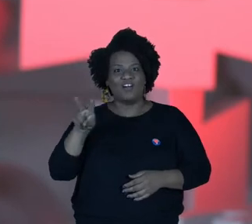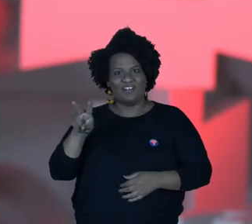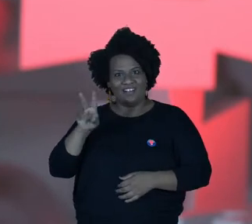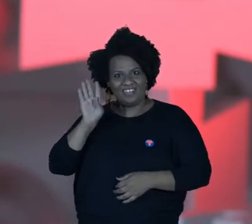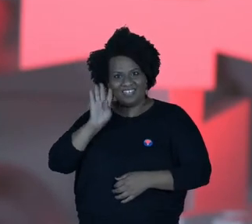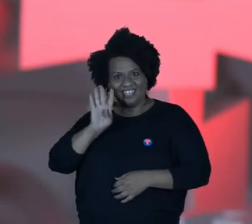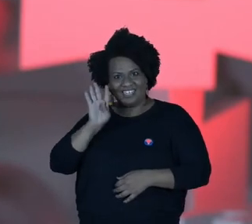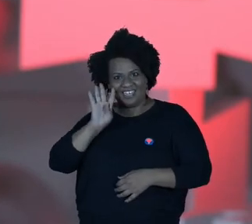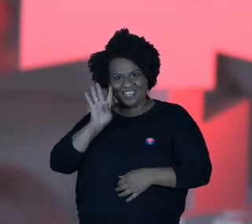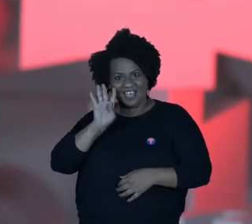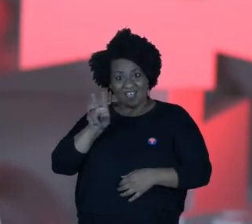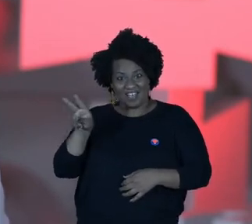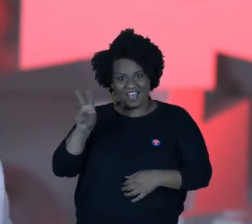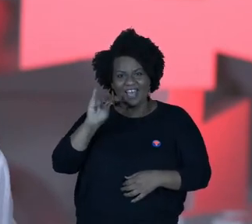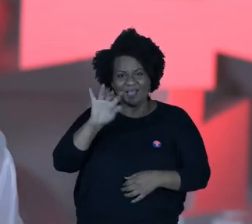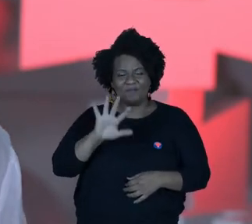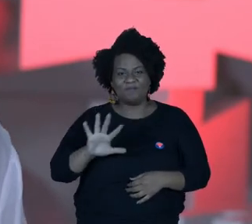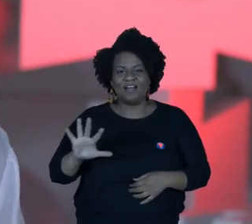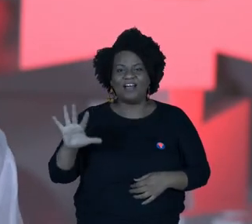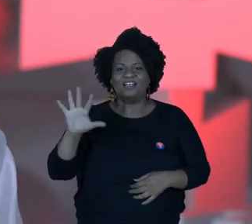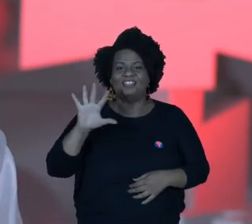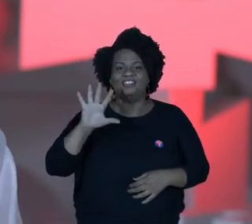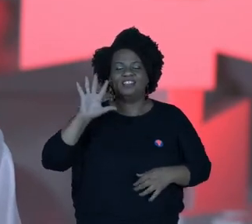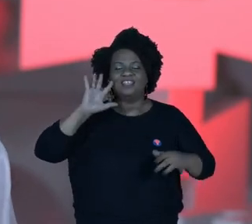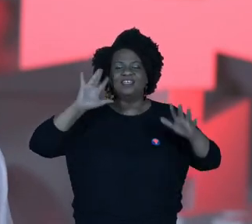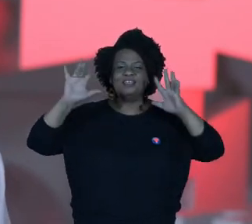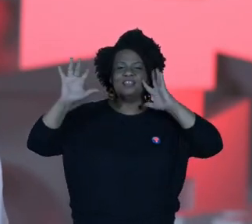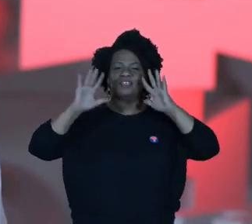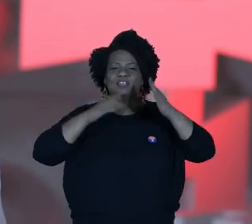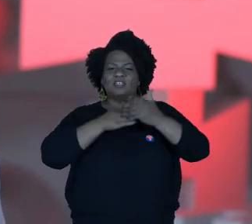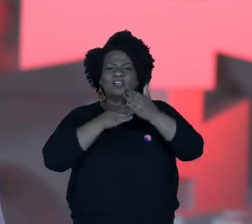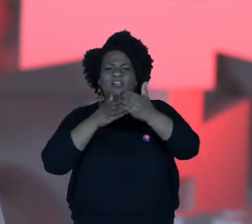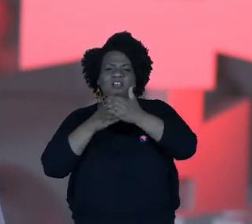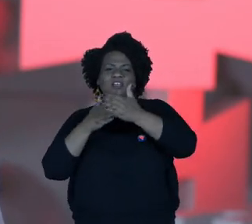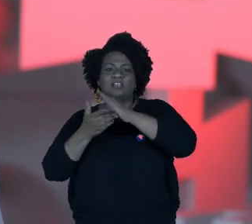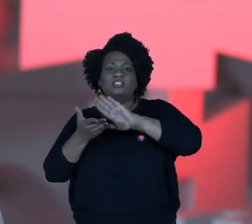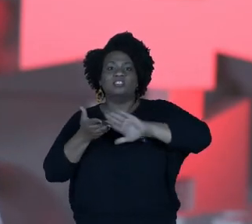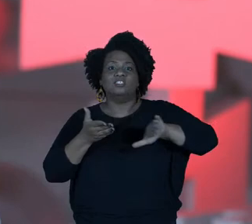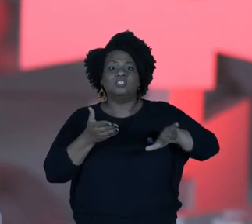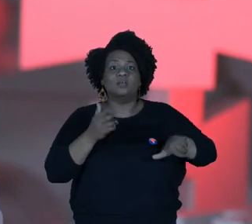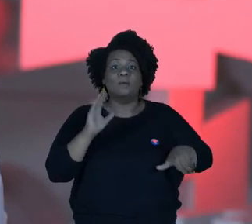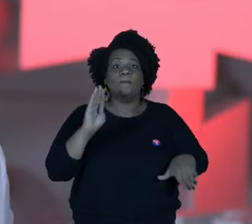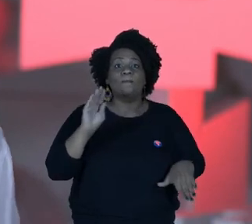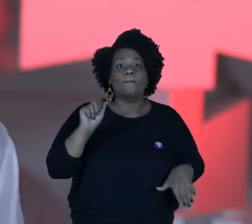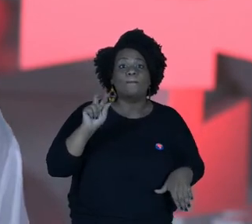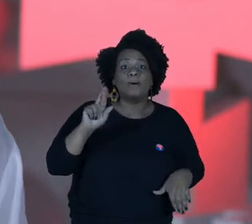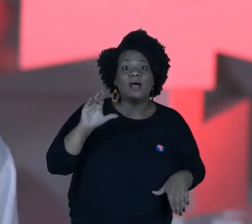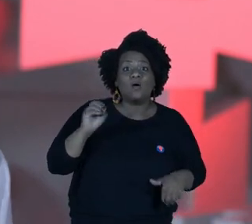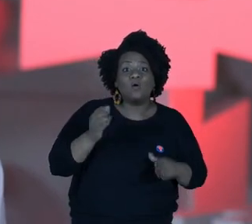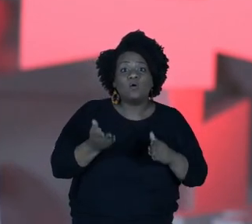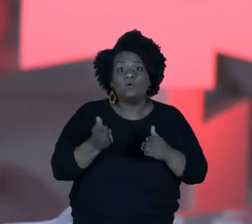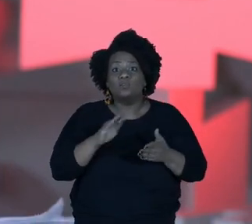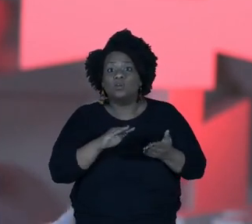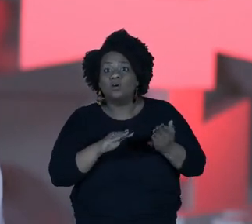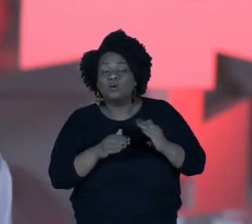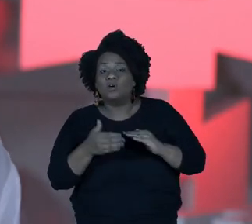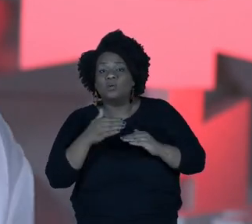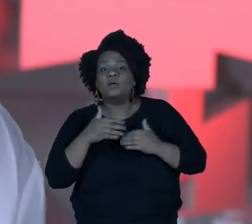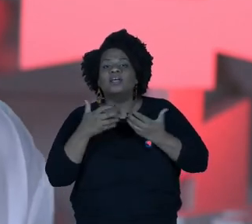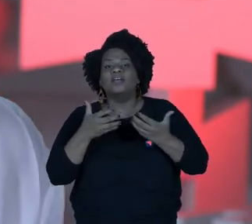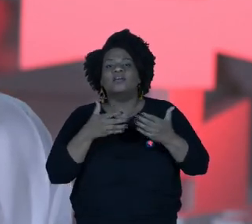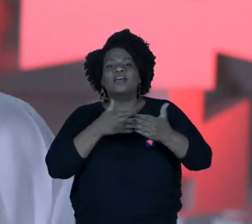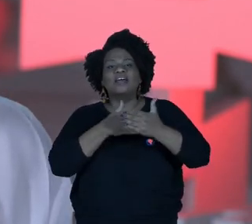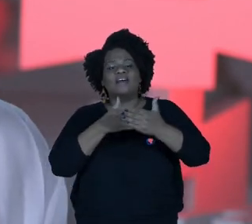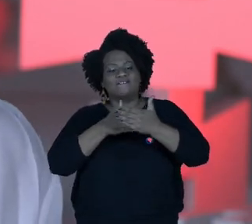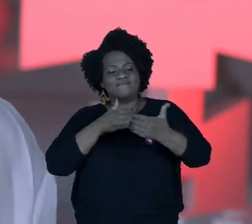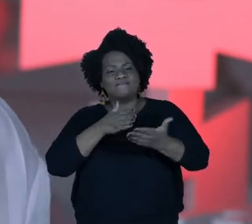né? Essa imagem, eliminando toda a fronteira. Então, se o barroco é dobra sobre dobra e quer eliminar a fronteira,